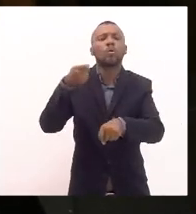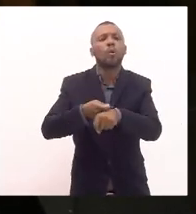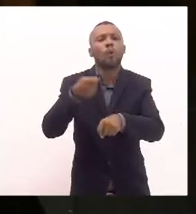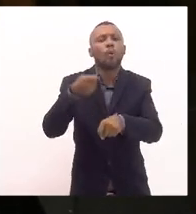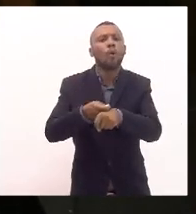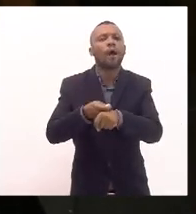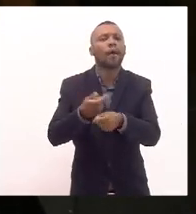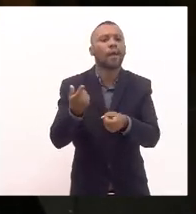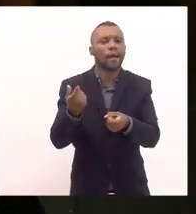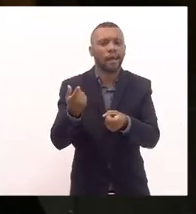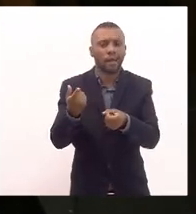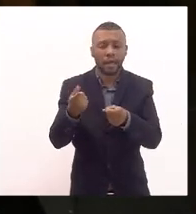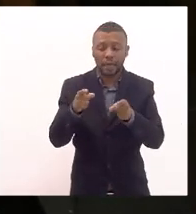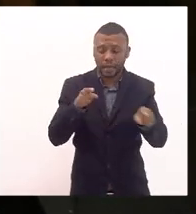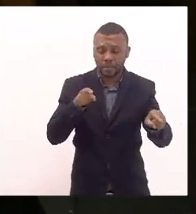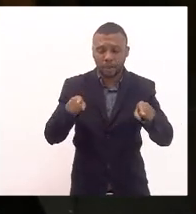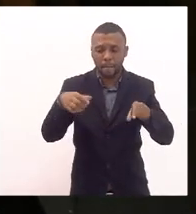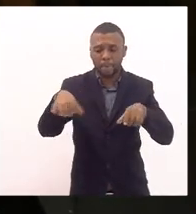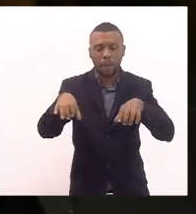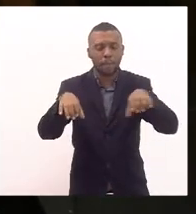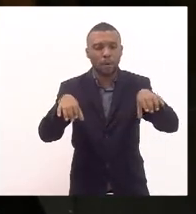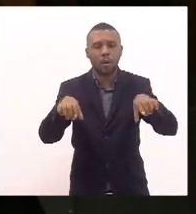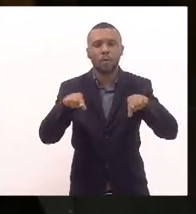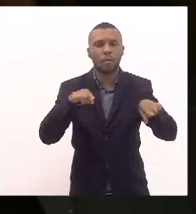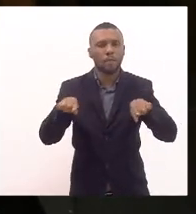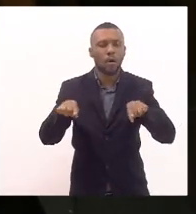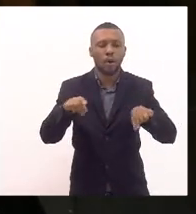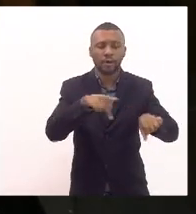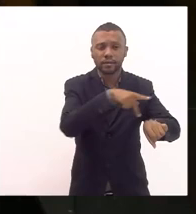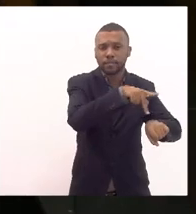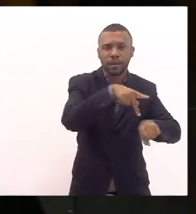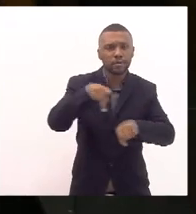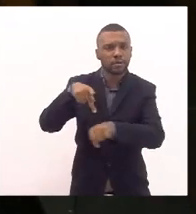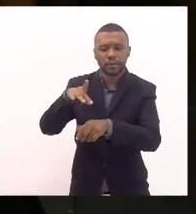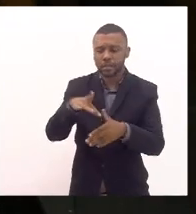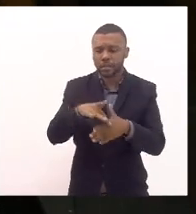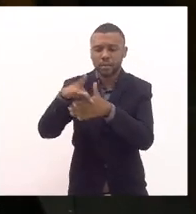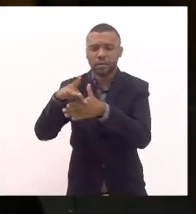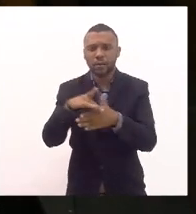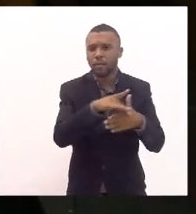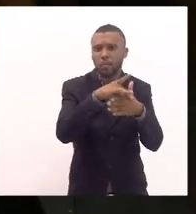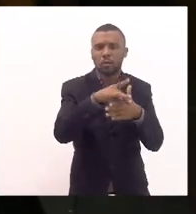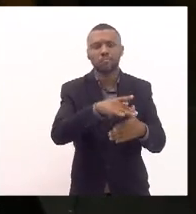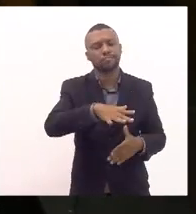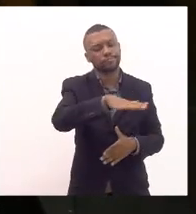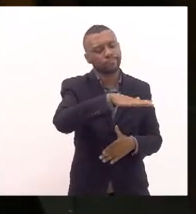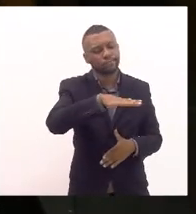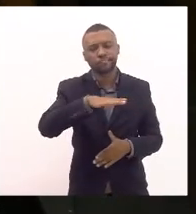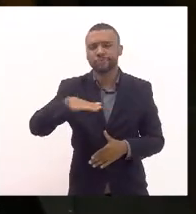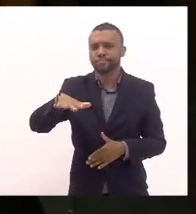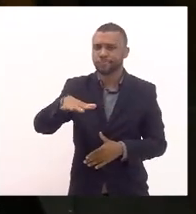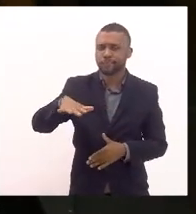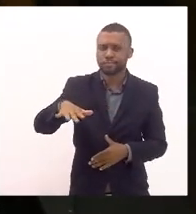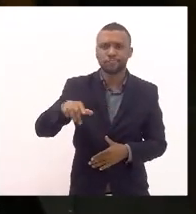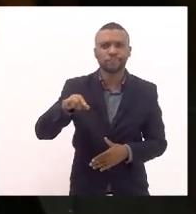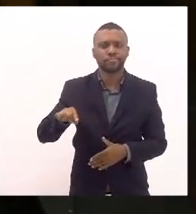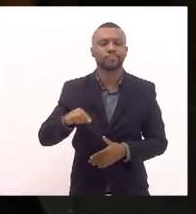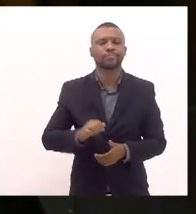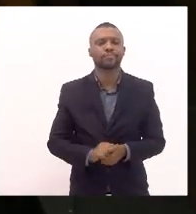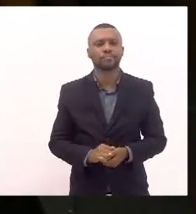entre entre esses dois polos e entre os países que lideravam Esses pólos as